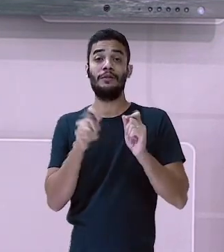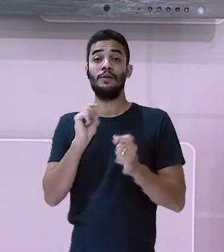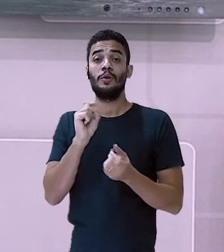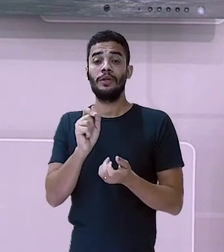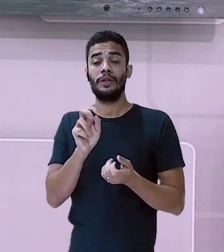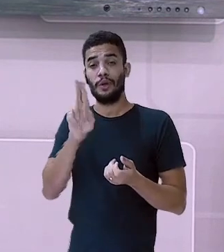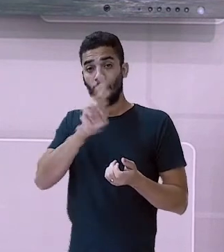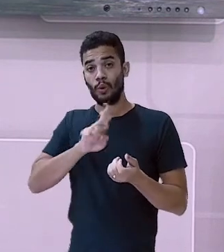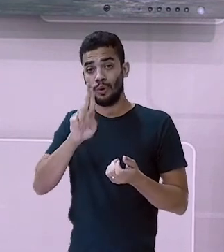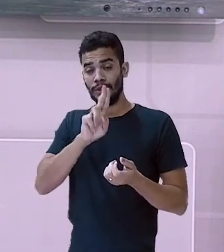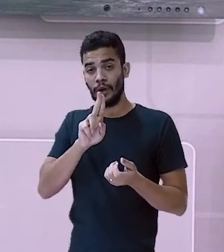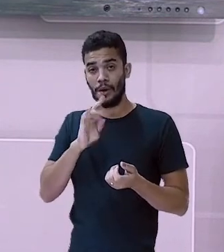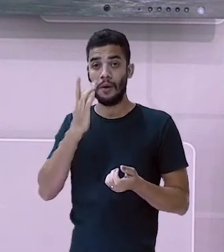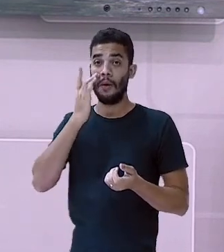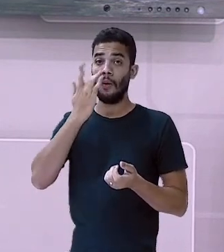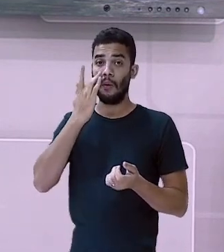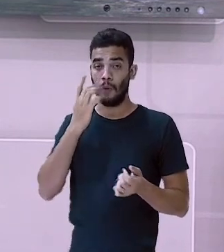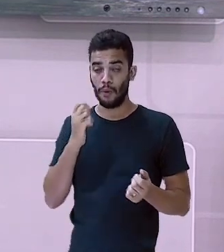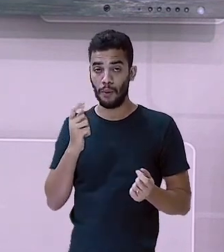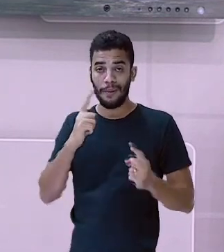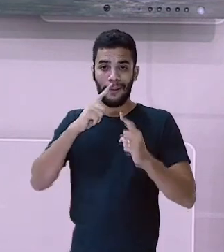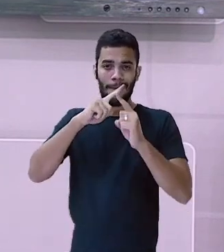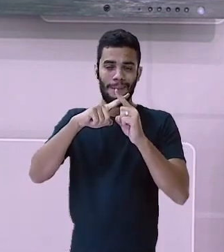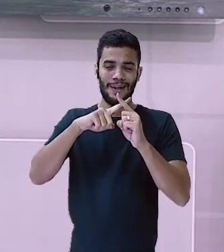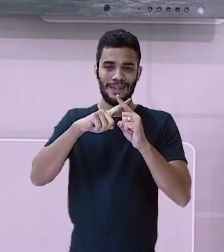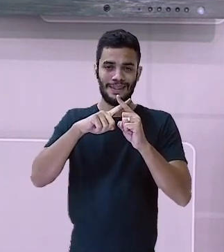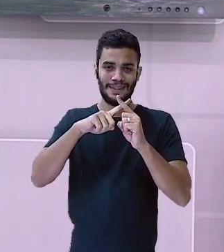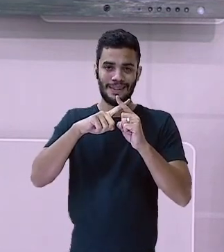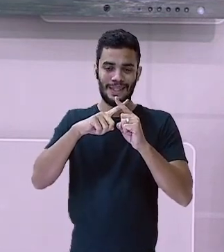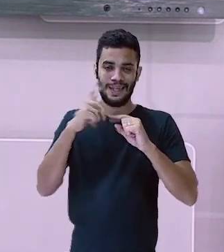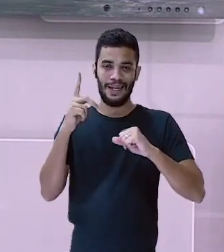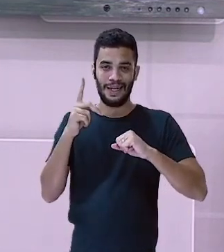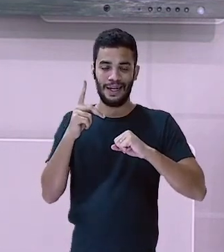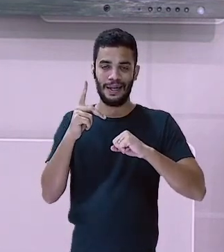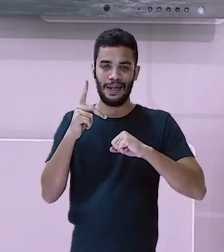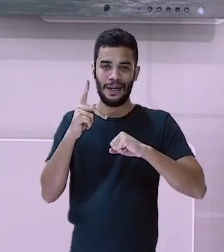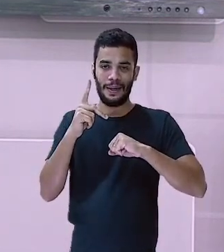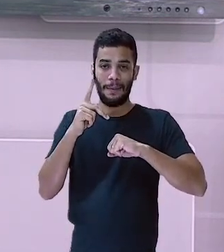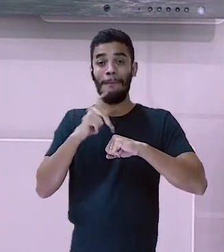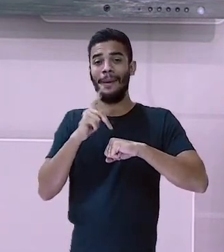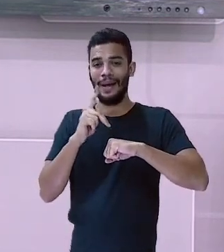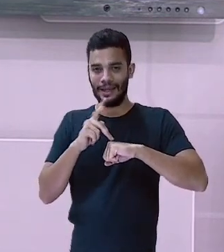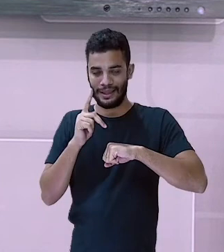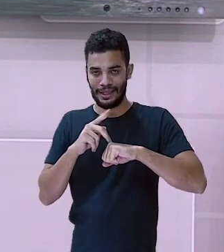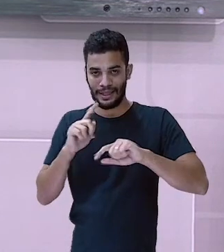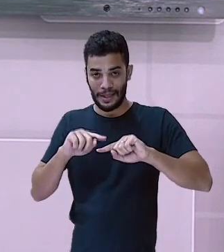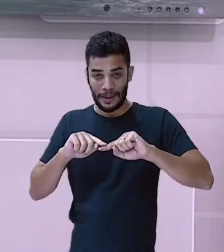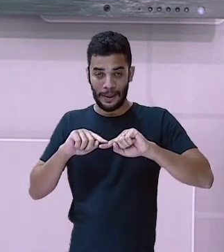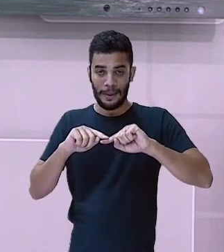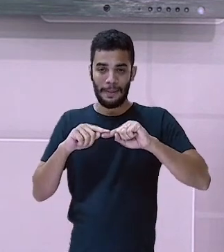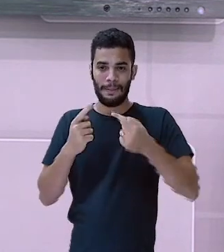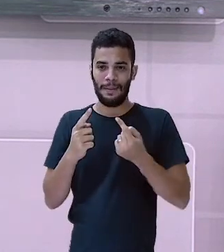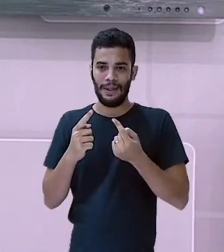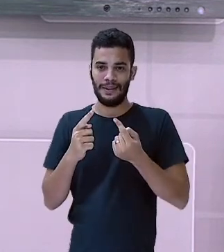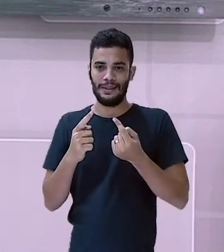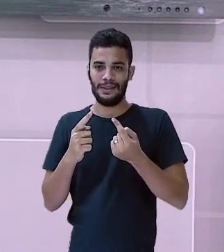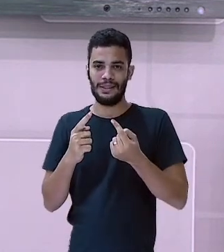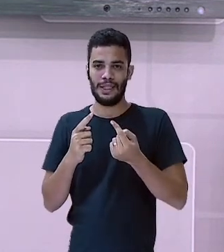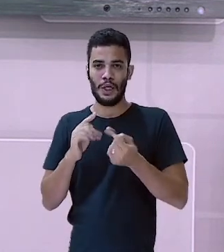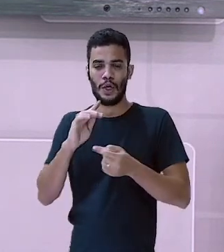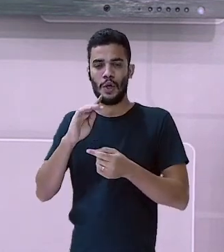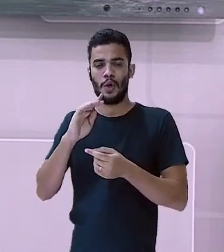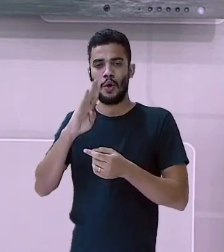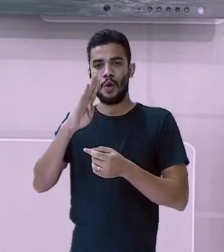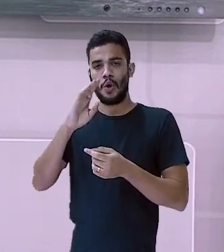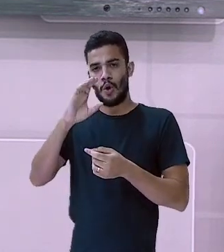cobre para compor a liga metálica denominada ouro. A imagem aqui do sangue, que a